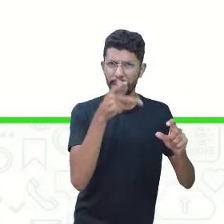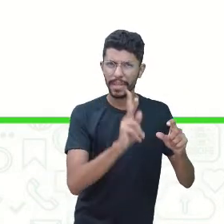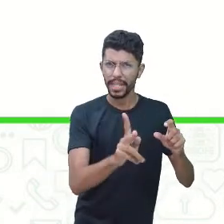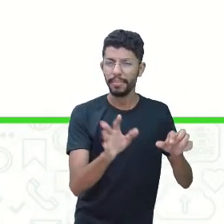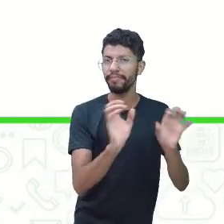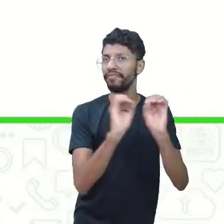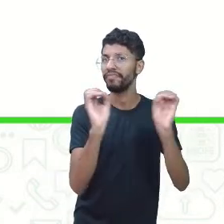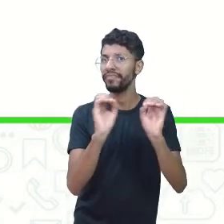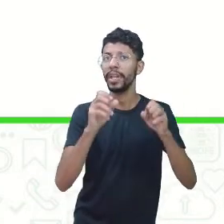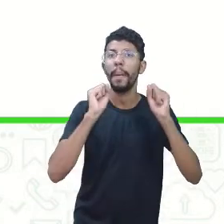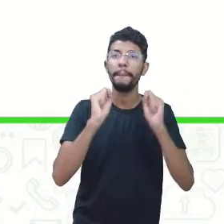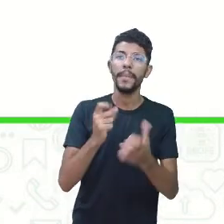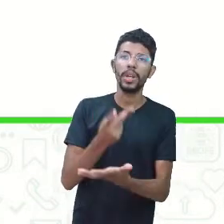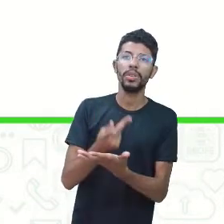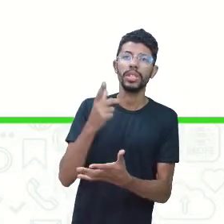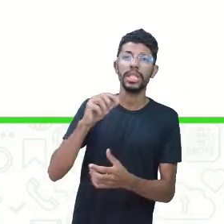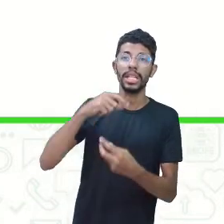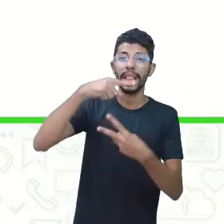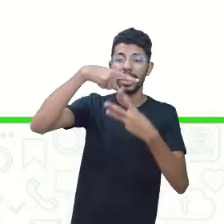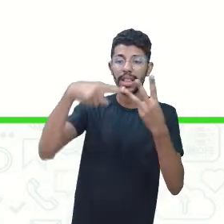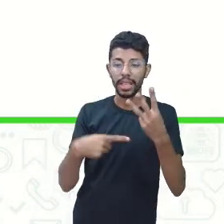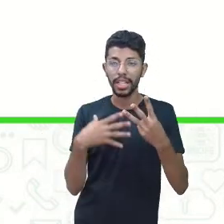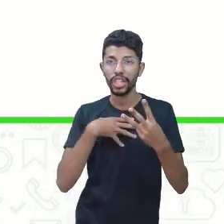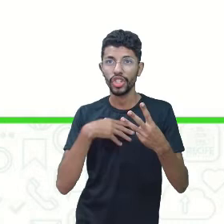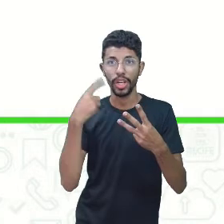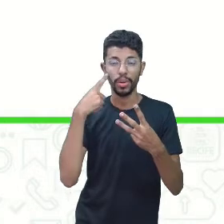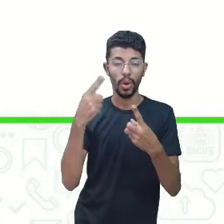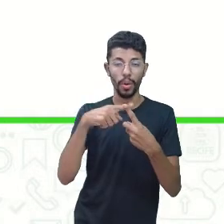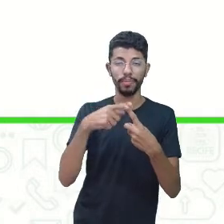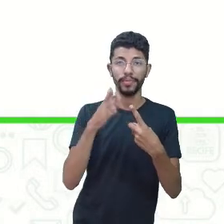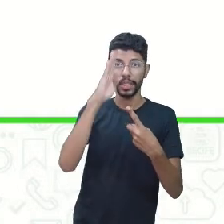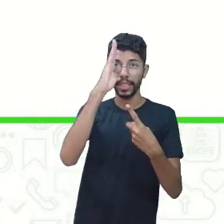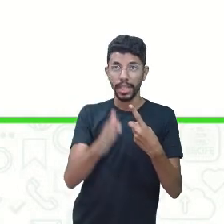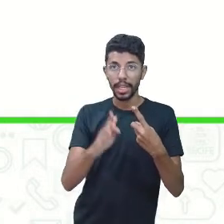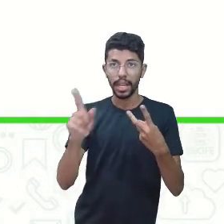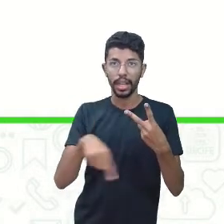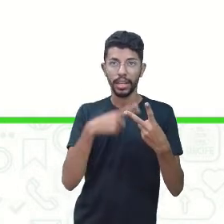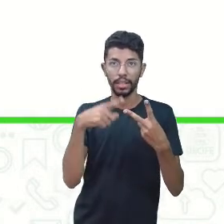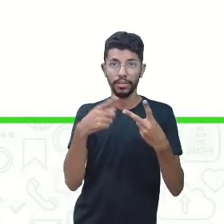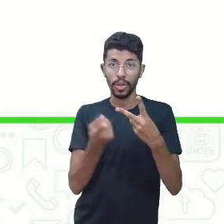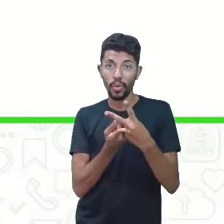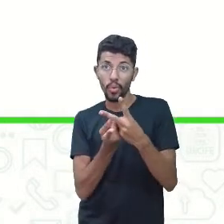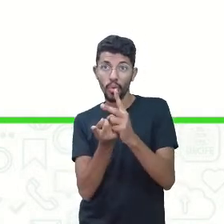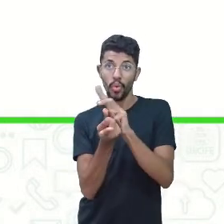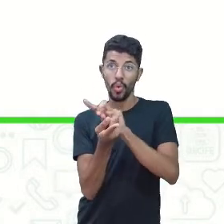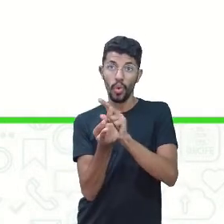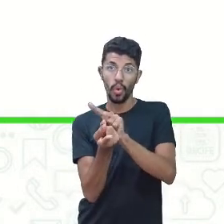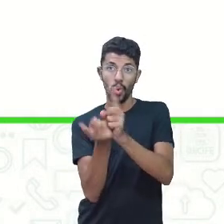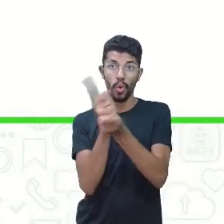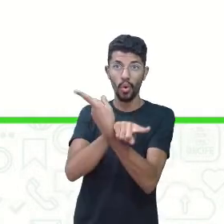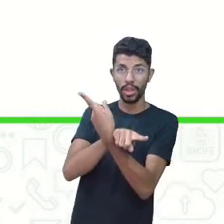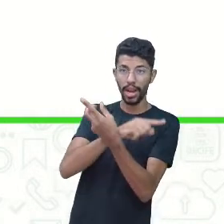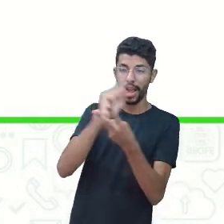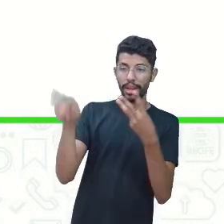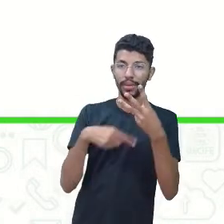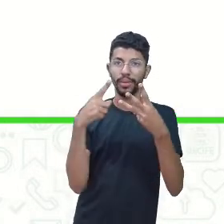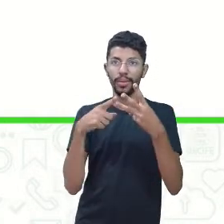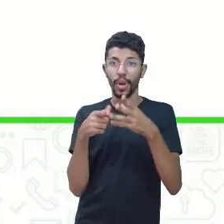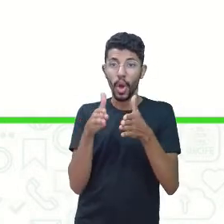Podendo ocorrer de três maneiras. Forma direta, ordem